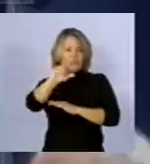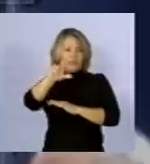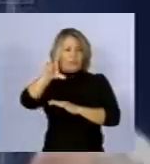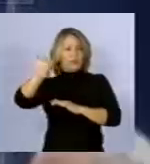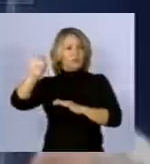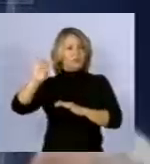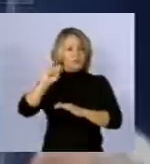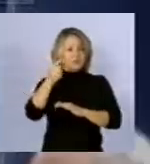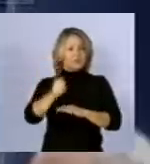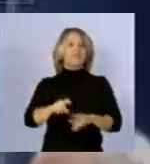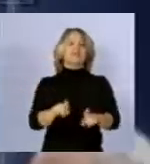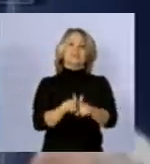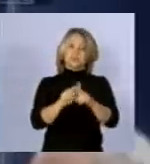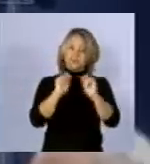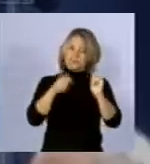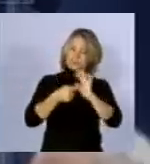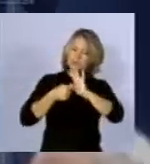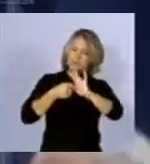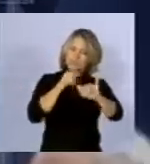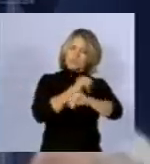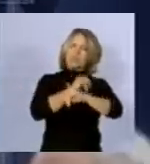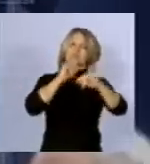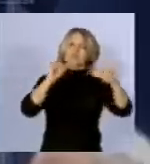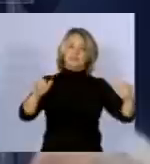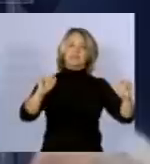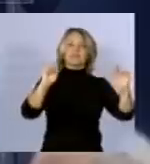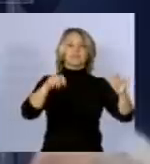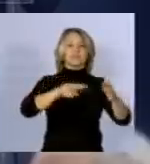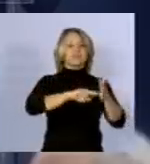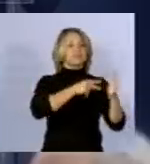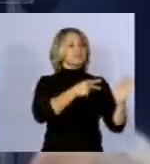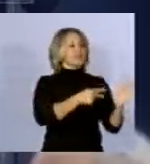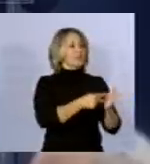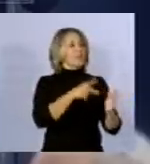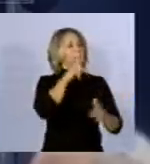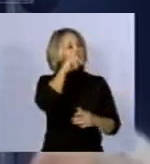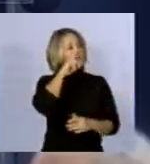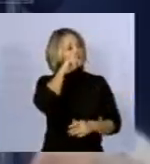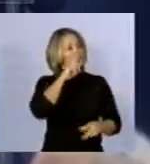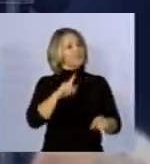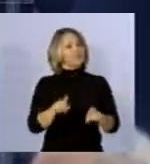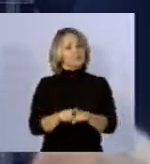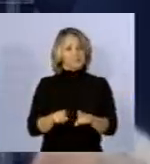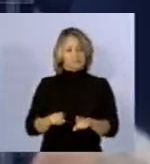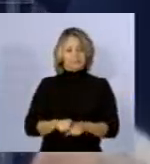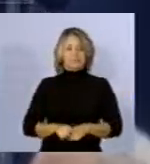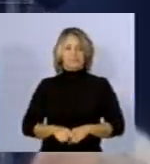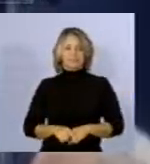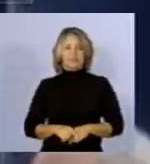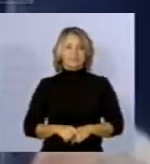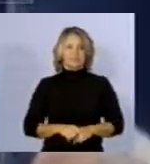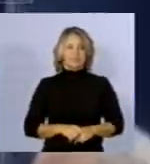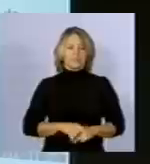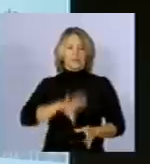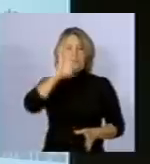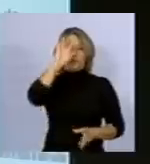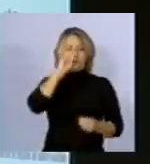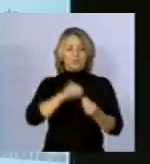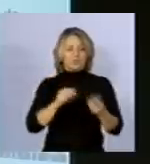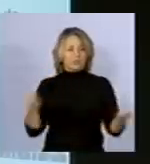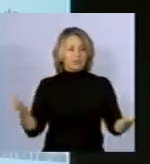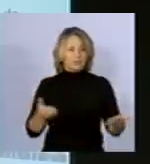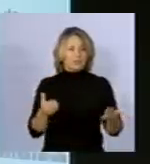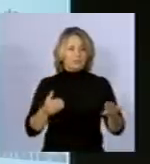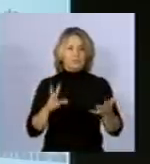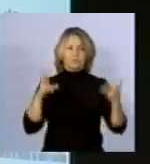questão das ondas eletromagnéticas que também podem significar algum risco eh e para concluir aqui